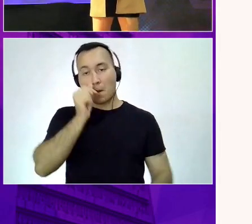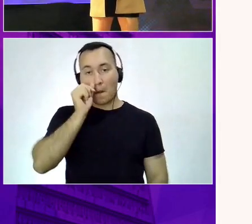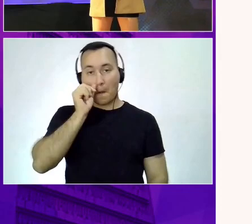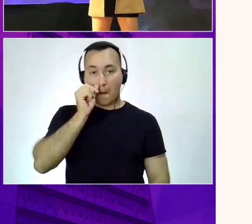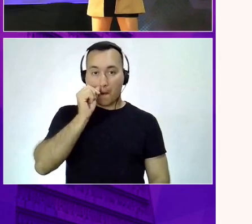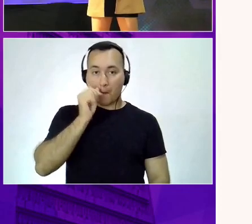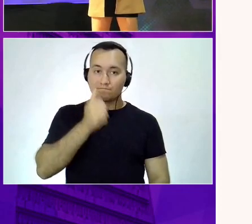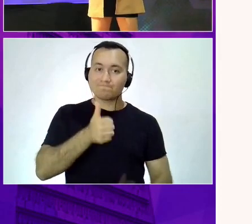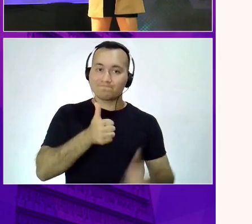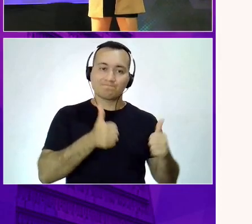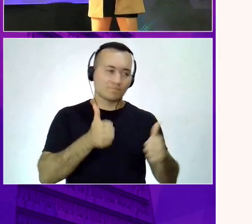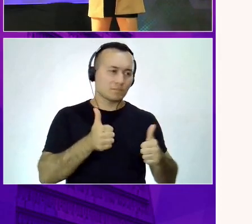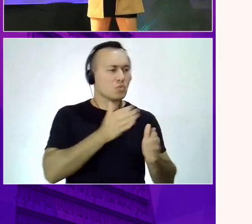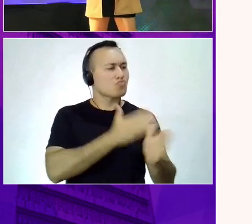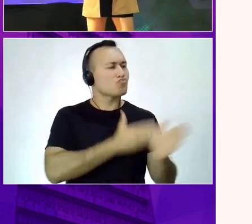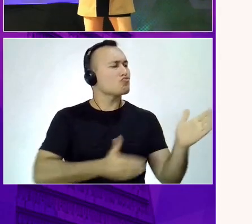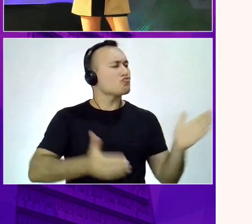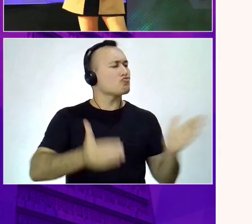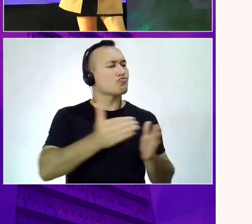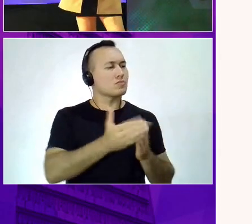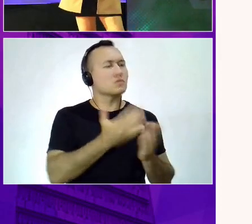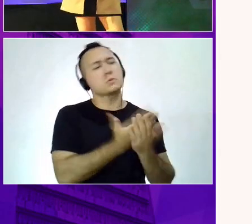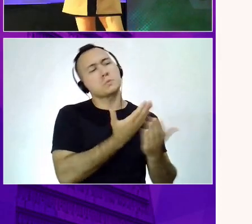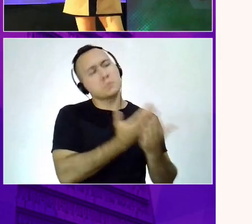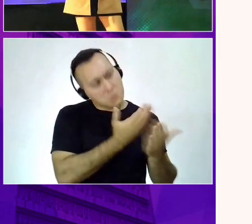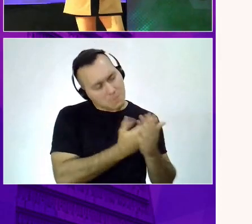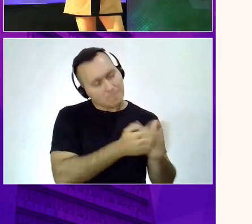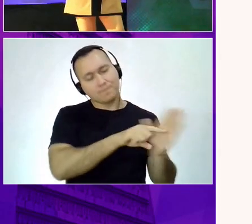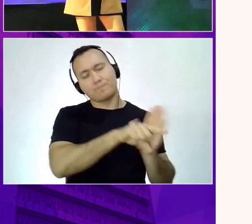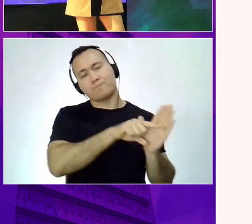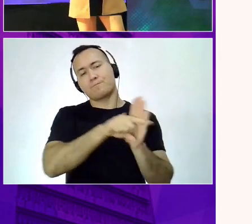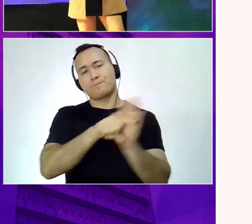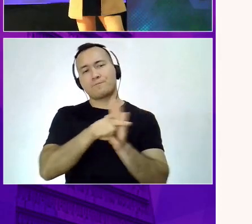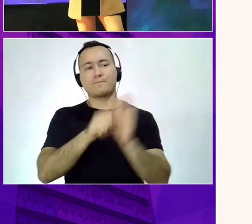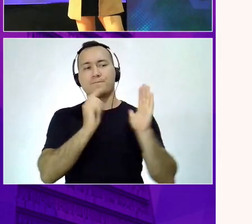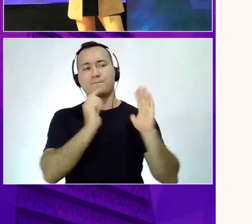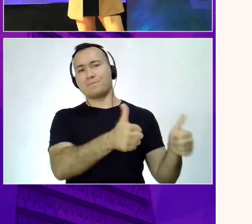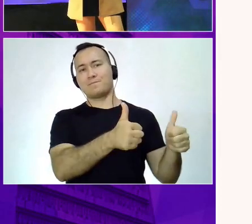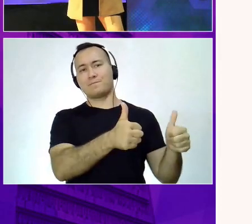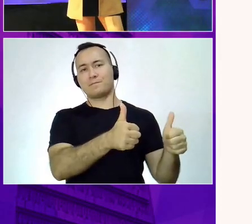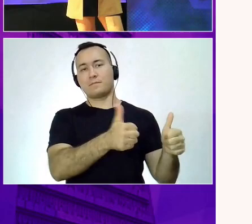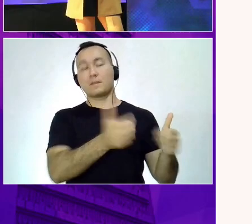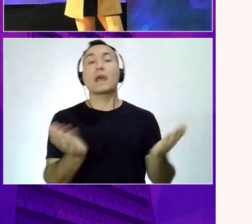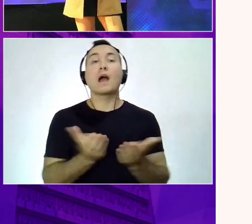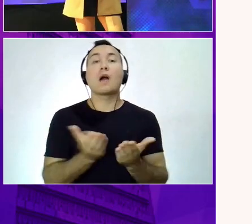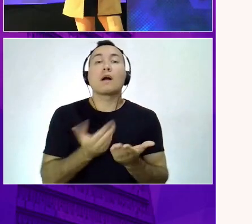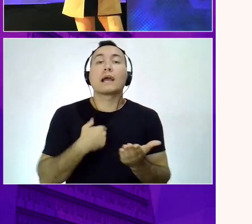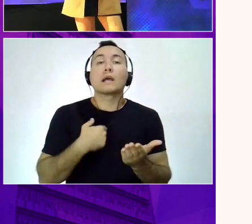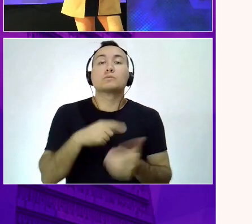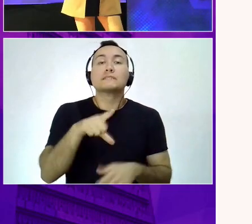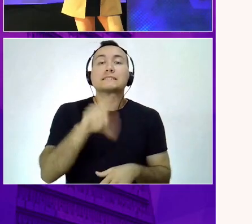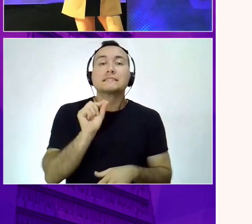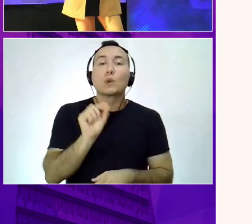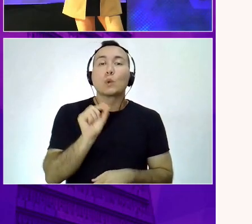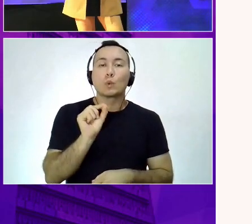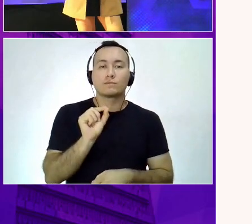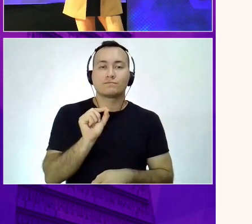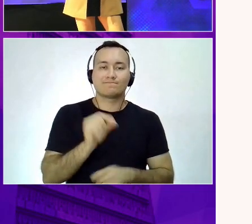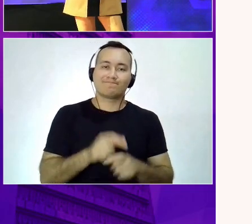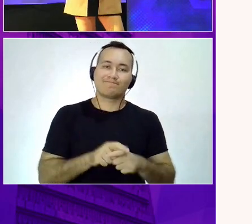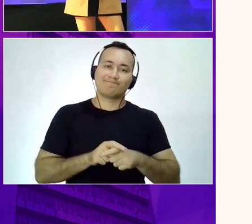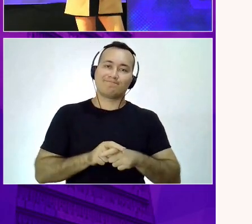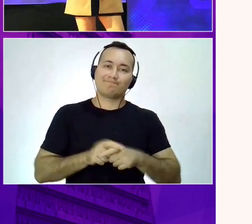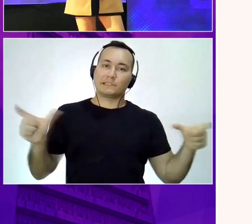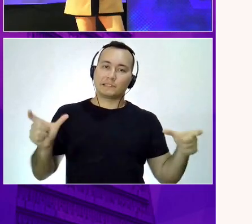para lidar com os trade-offs. E agora a gente precisa escolher o tamanho desse microserviço. Então a gente precisa lidar com granularidade.